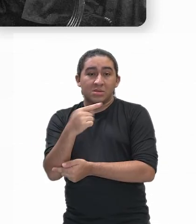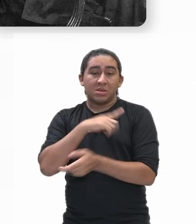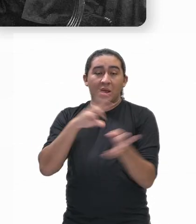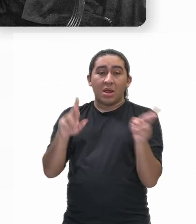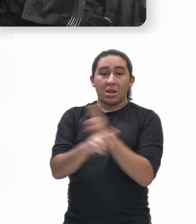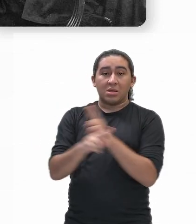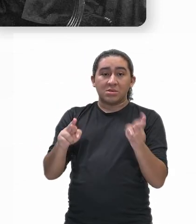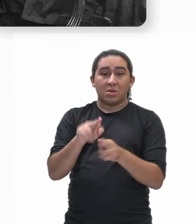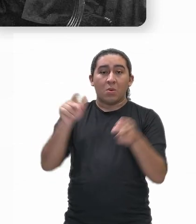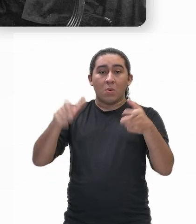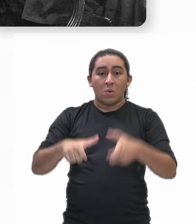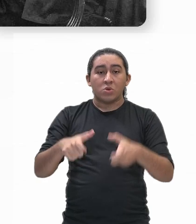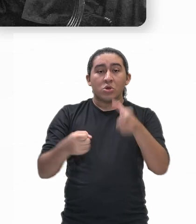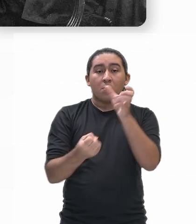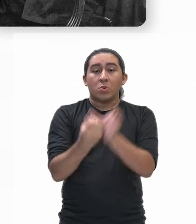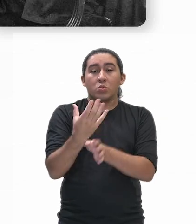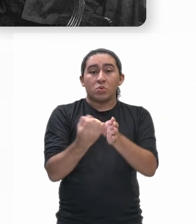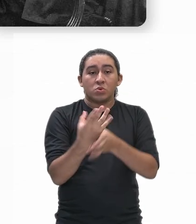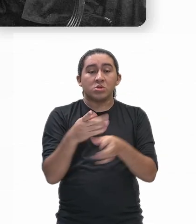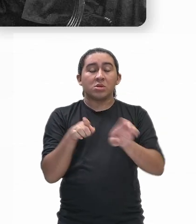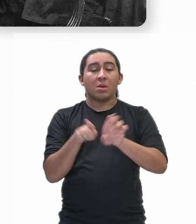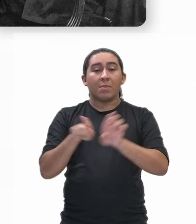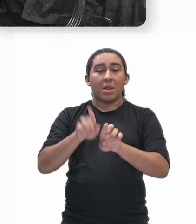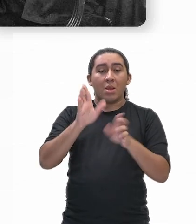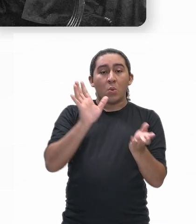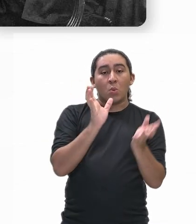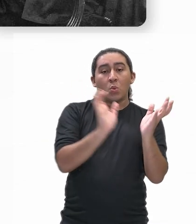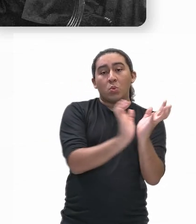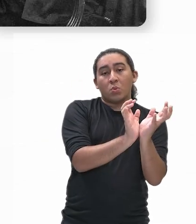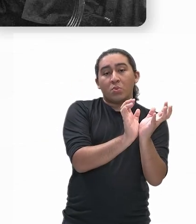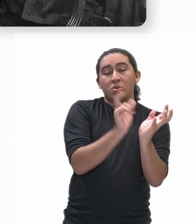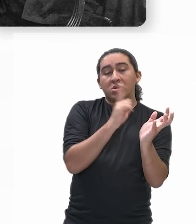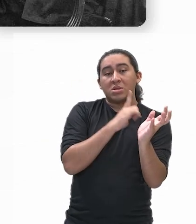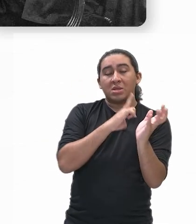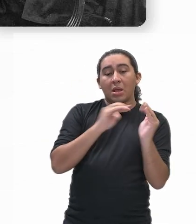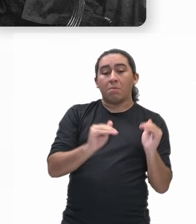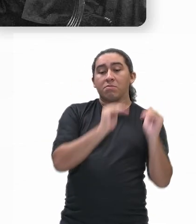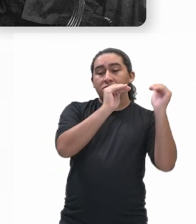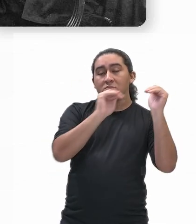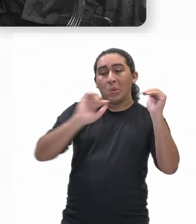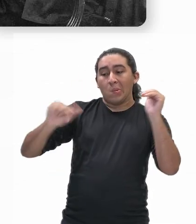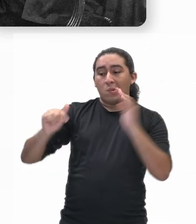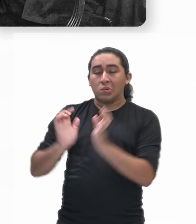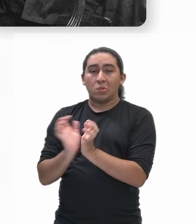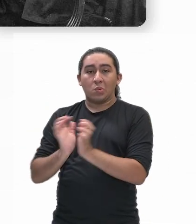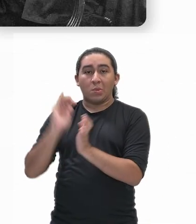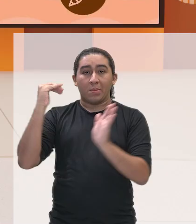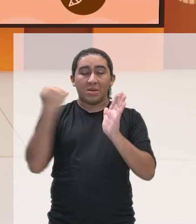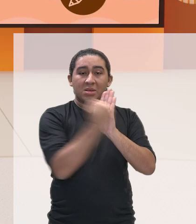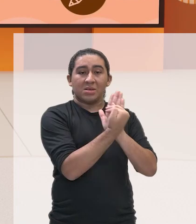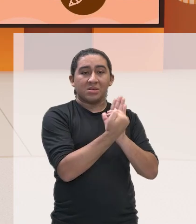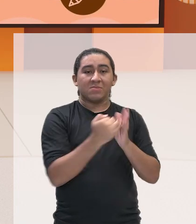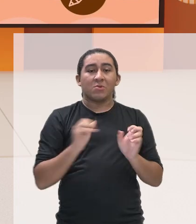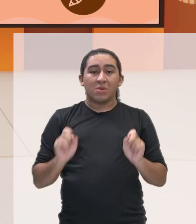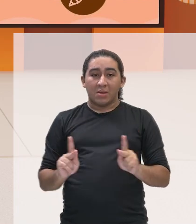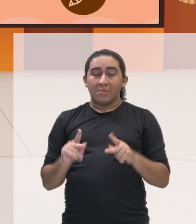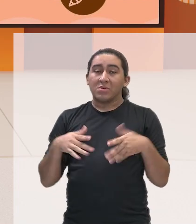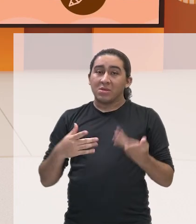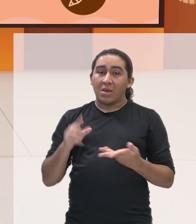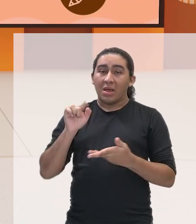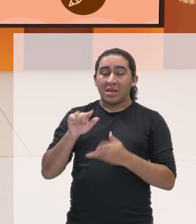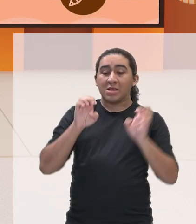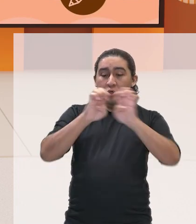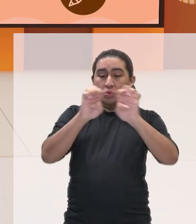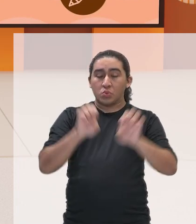estabelecidas relações de produção onde determinados grupos exercem dominação sobre outros. Então, Marx vai buscar